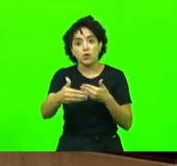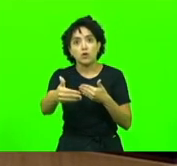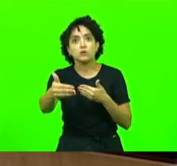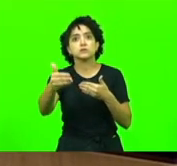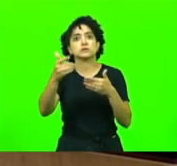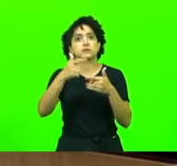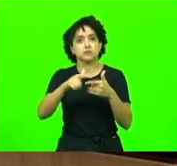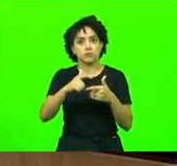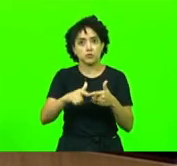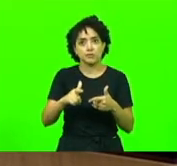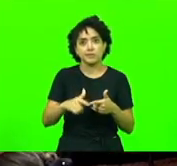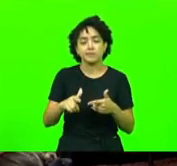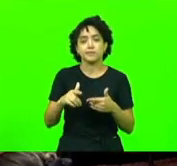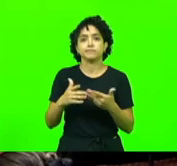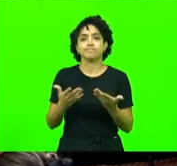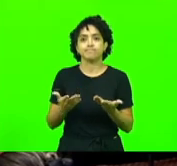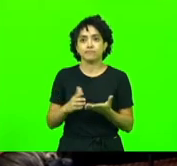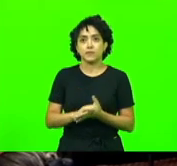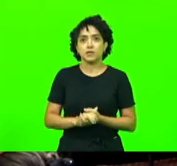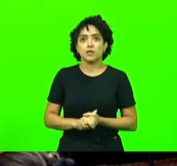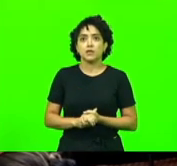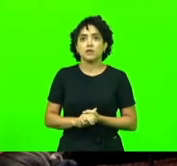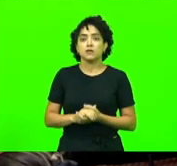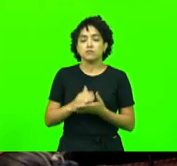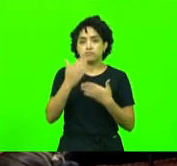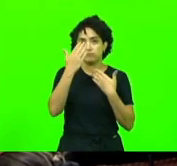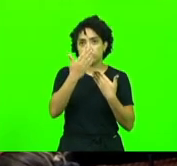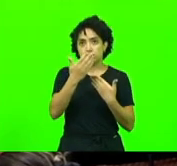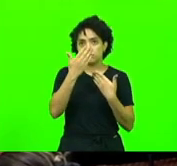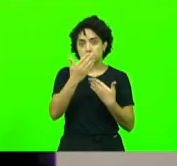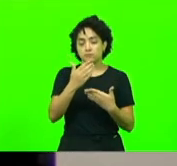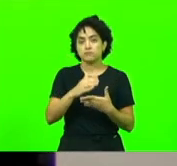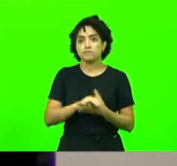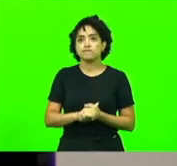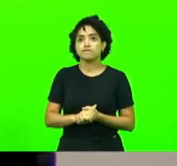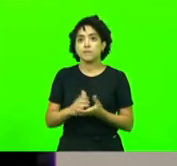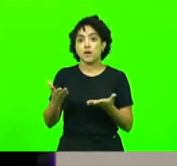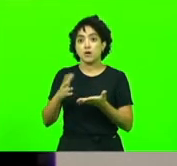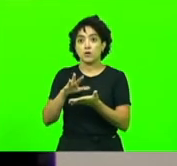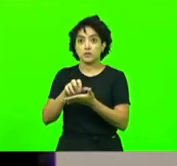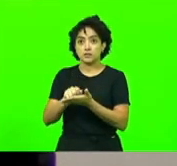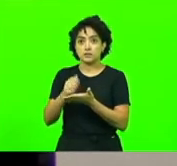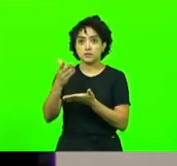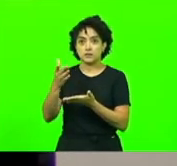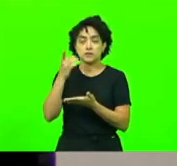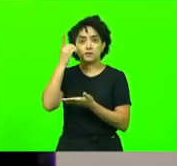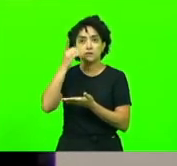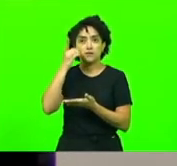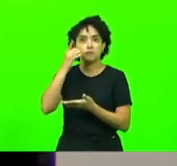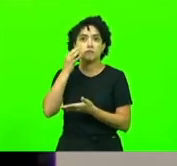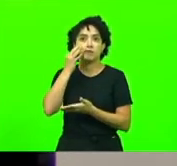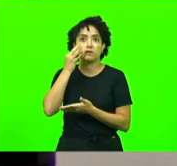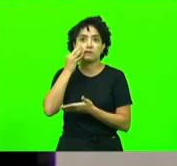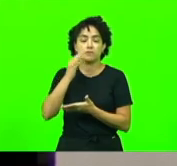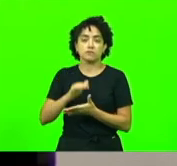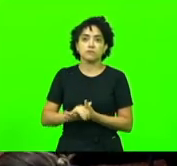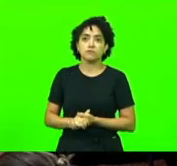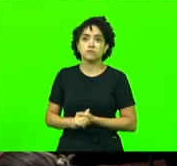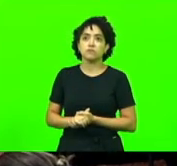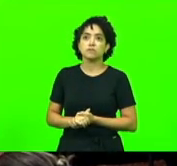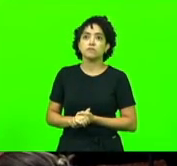presidente. Obrigado, deputado Nildo de Sarento. Ainda inscrito o deputado Fernando Klelin.